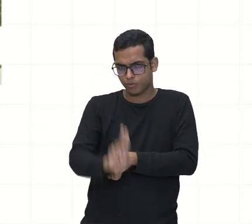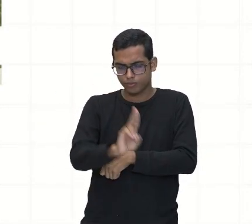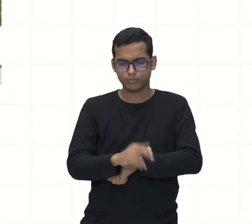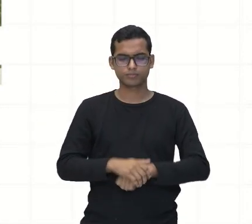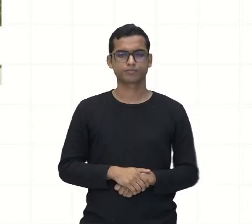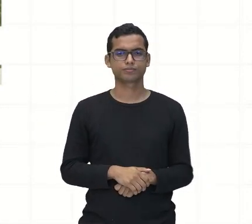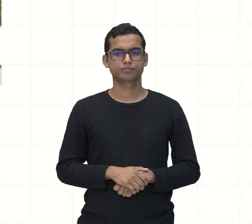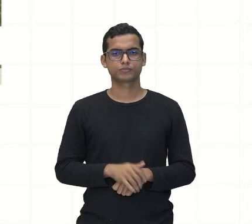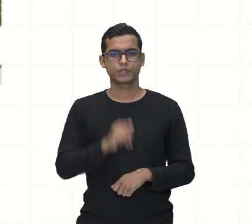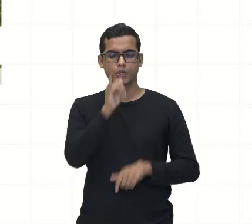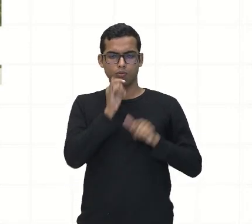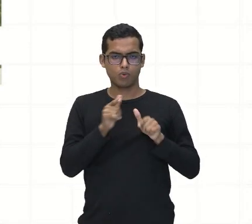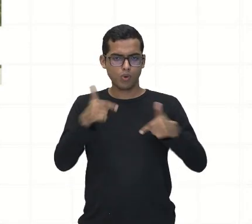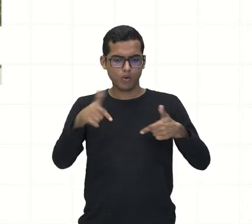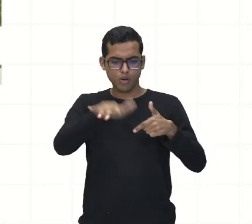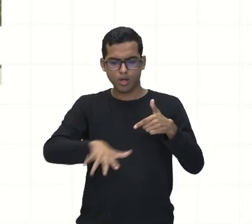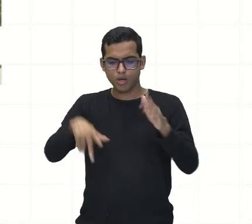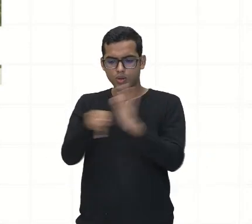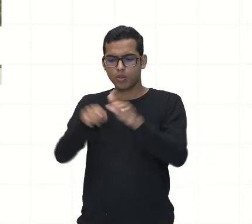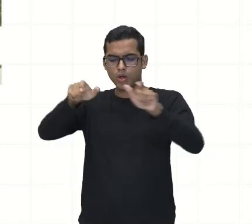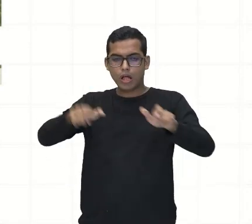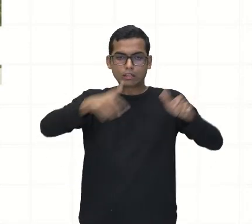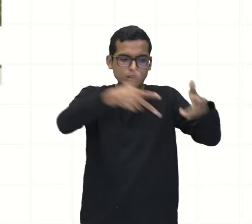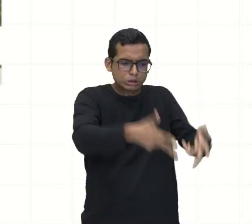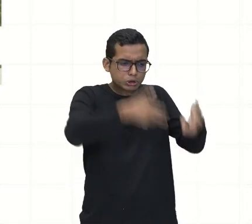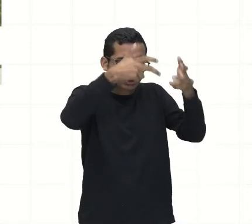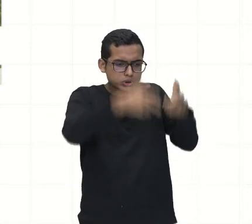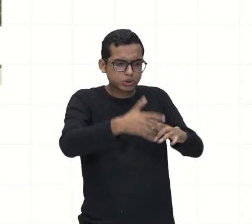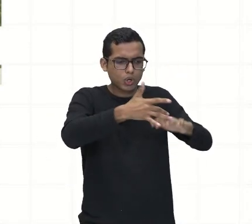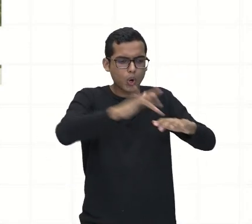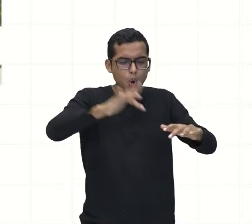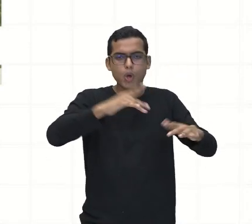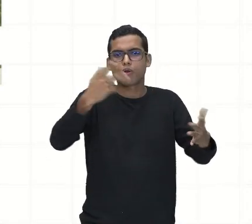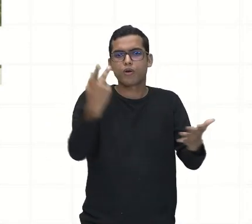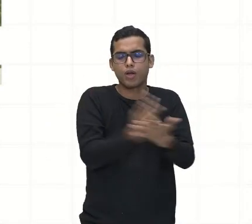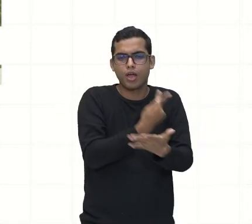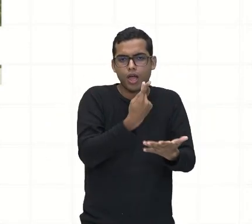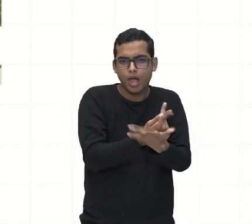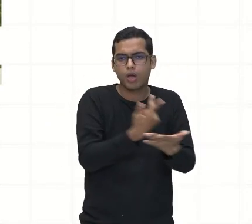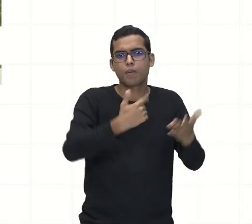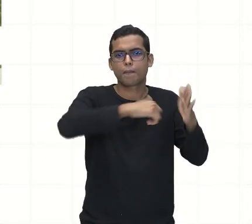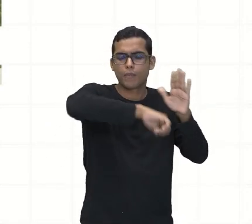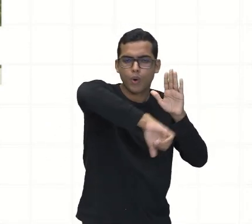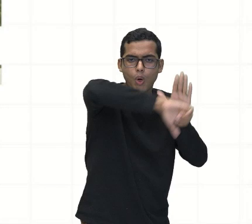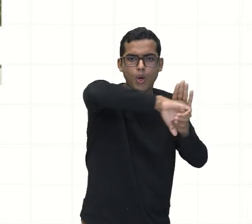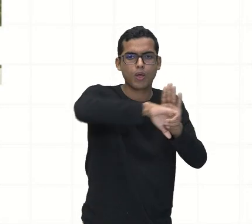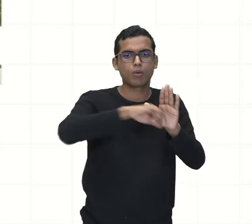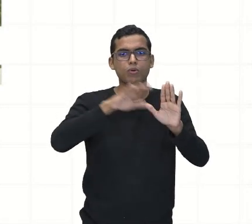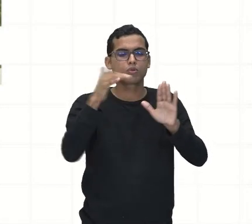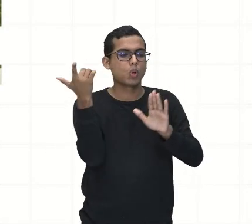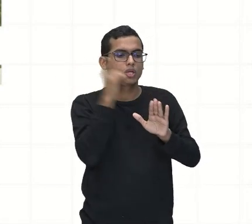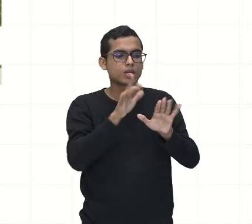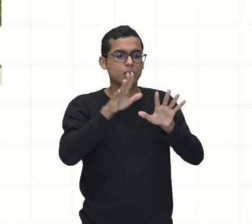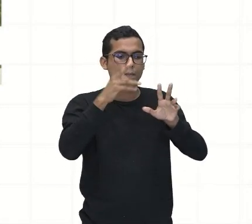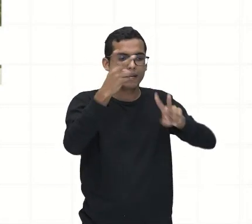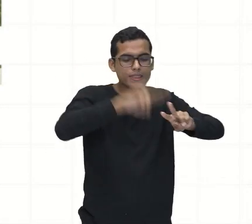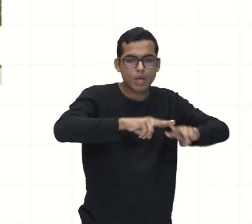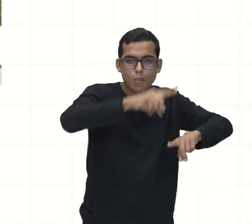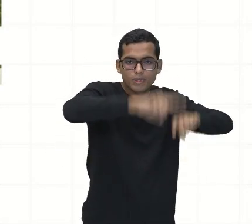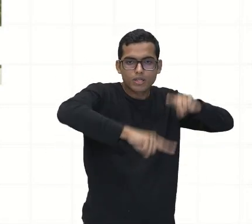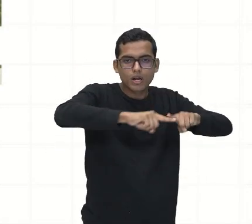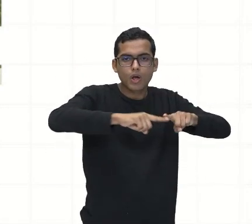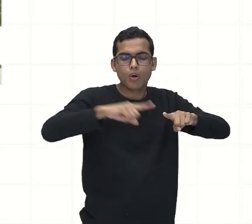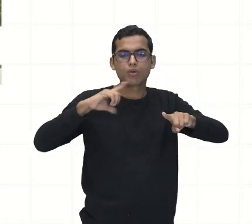quando tem operações no garimpo, né? Eles não têm como levar os maquinários, eles destroem, né? Eles deixam inutilizados.